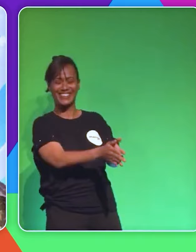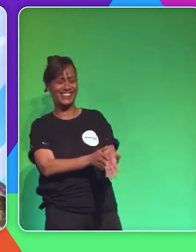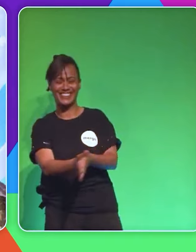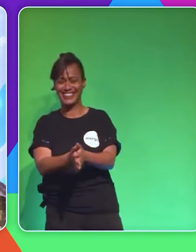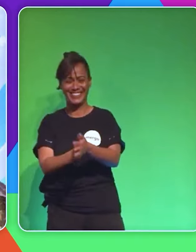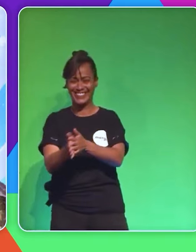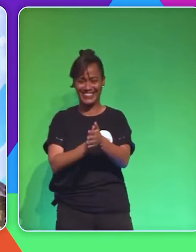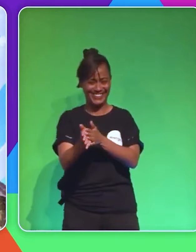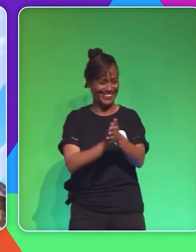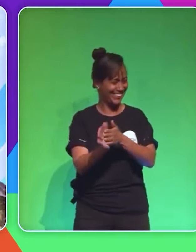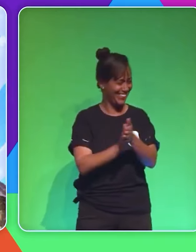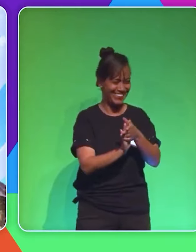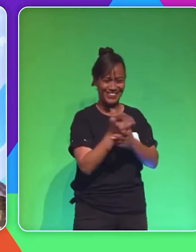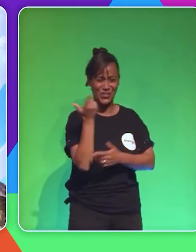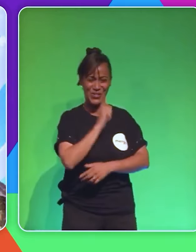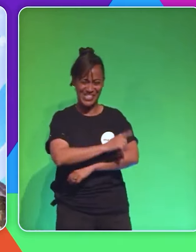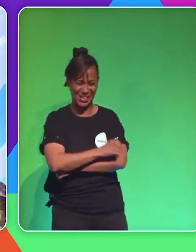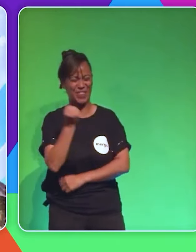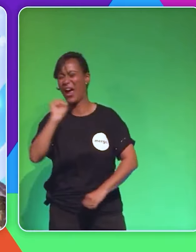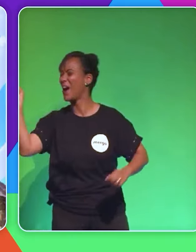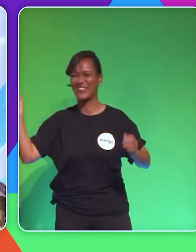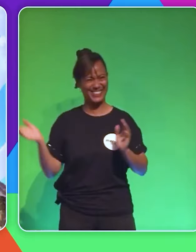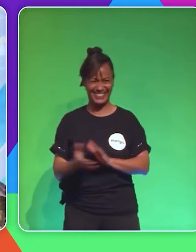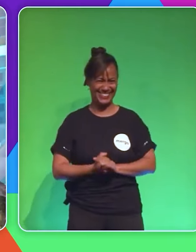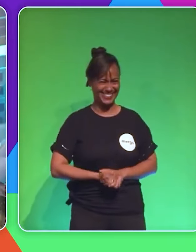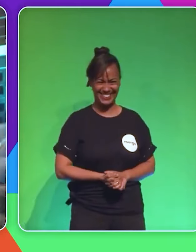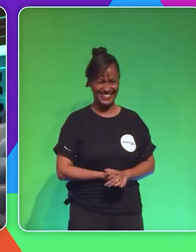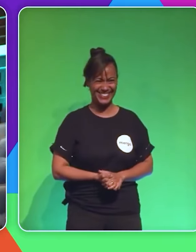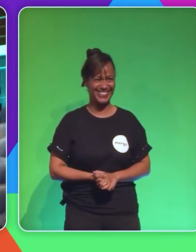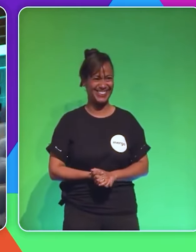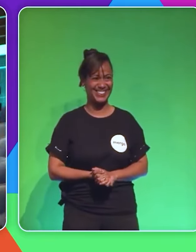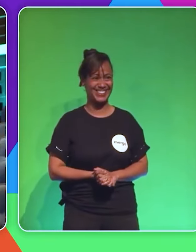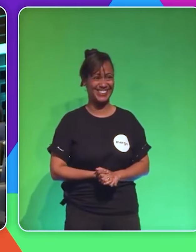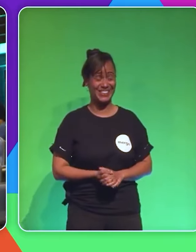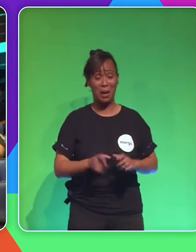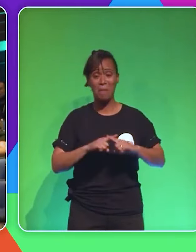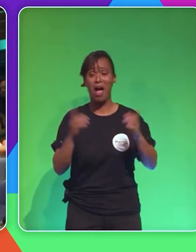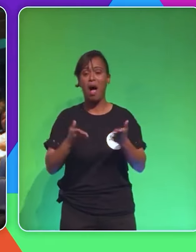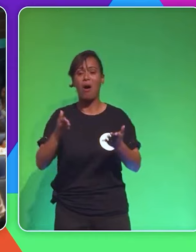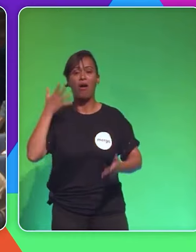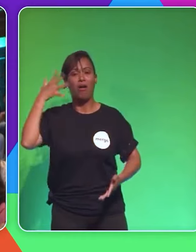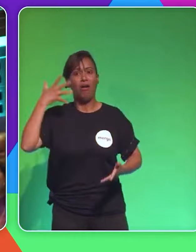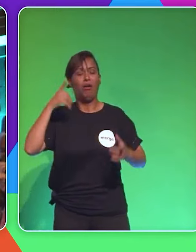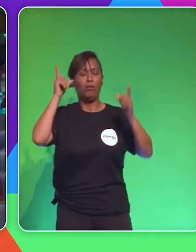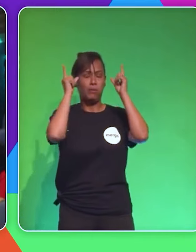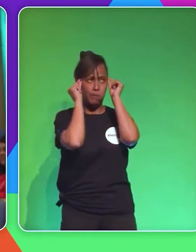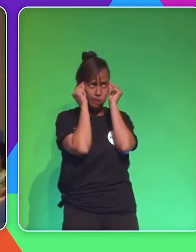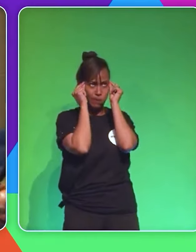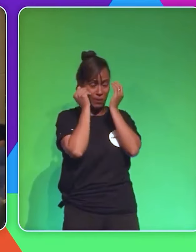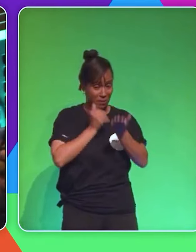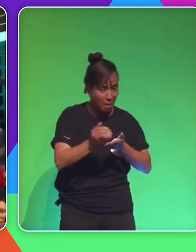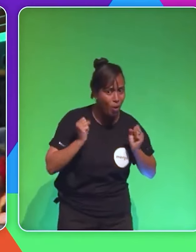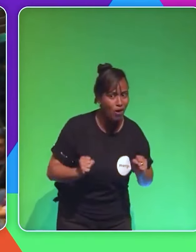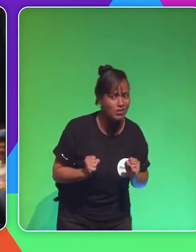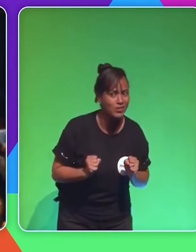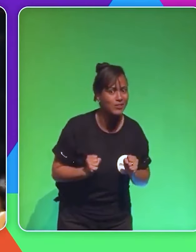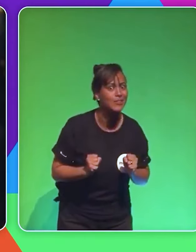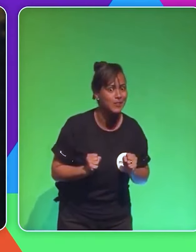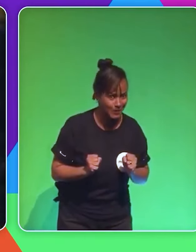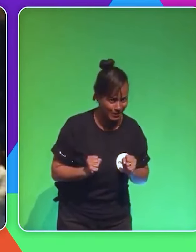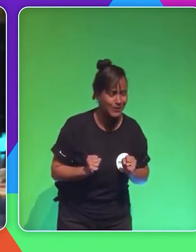hora muito bom agora eu posso começar a palestra posso jogar a jink Dama